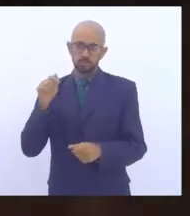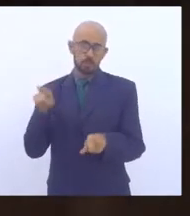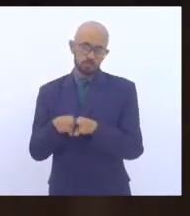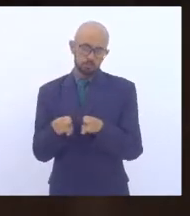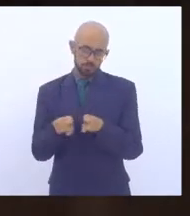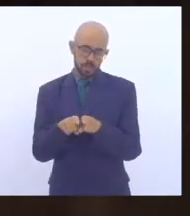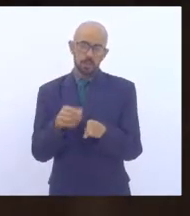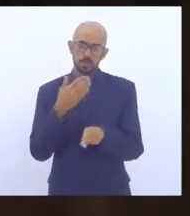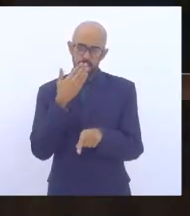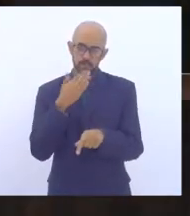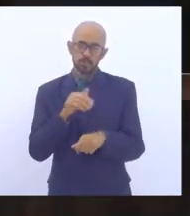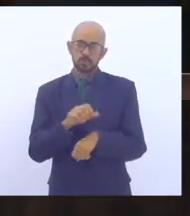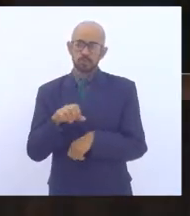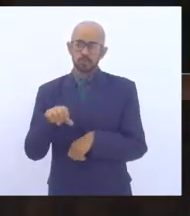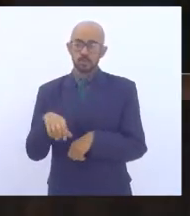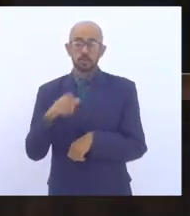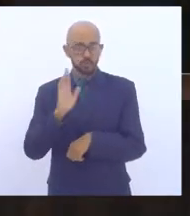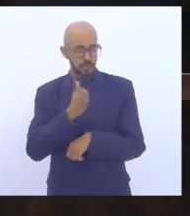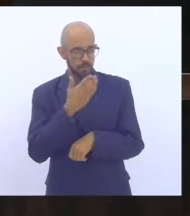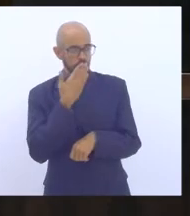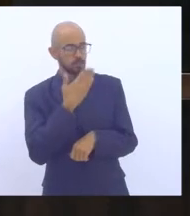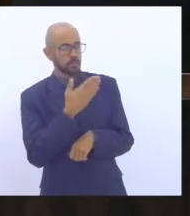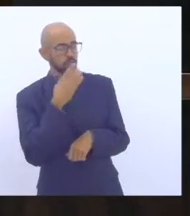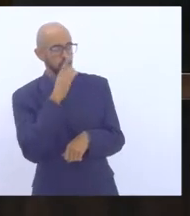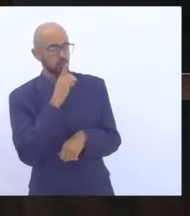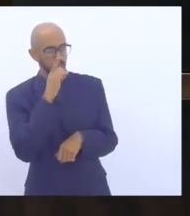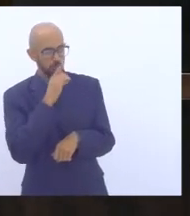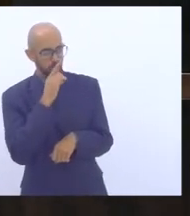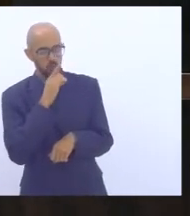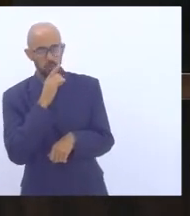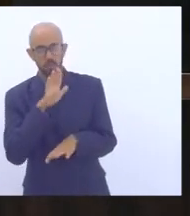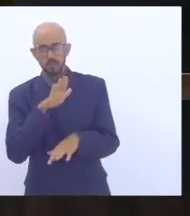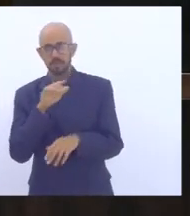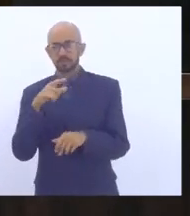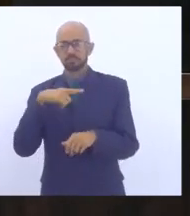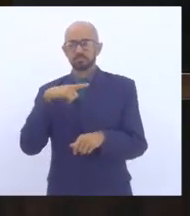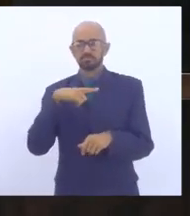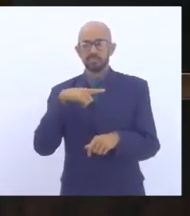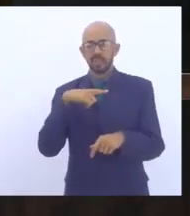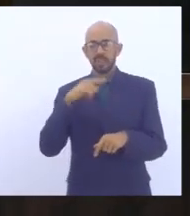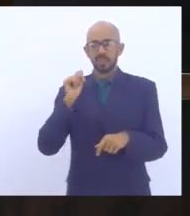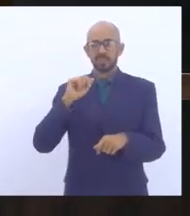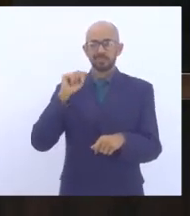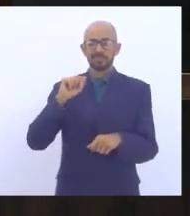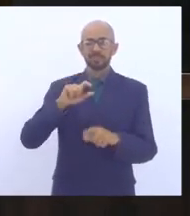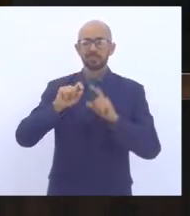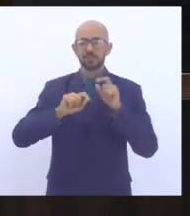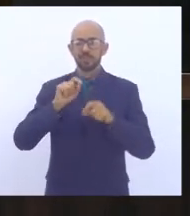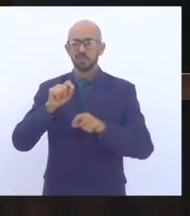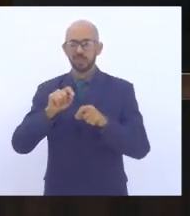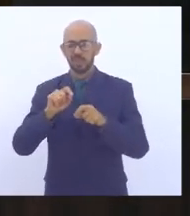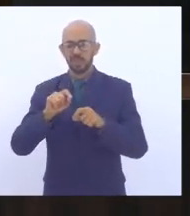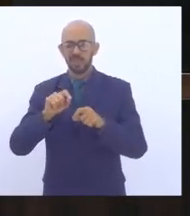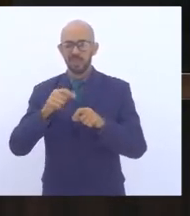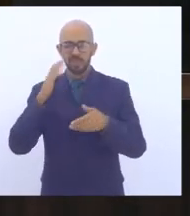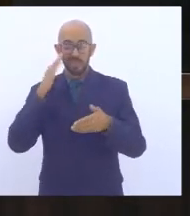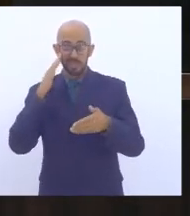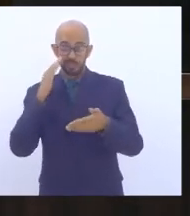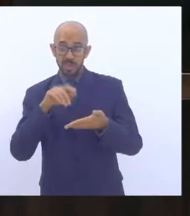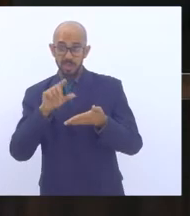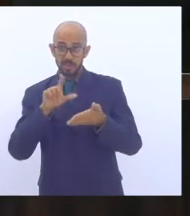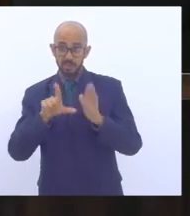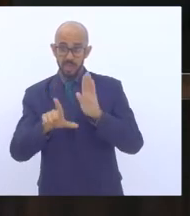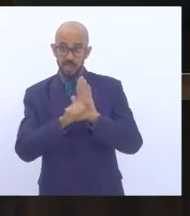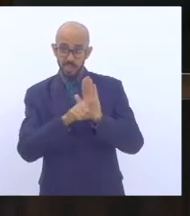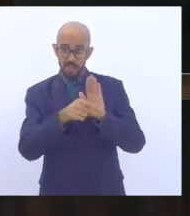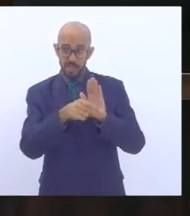no Supremo Tribunal já pedi domingo mas qual é o problema teu entendimento lá na legislação o que terá que ser